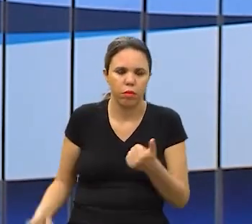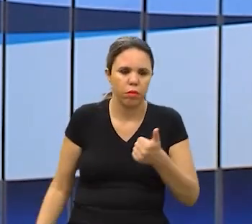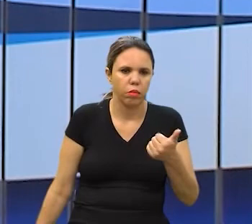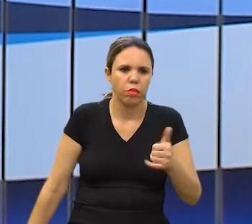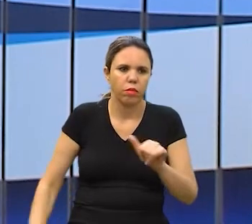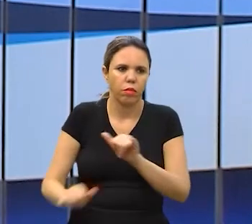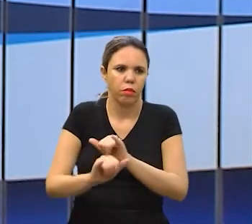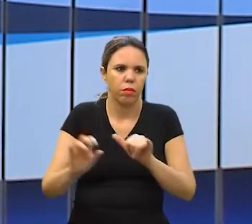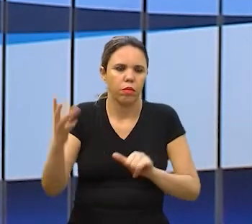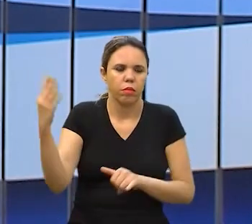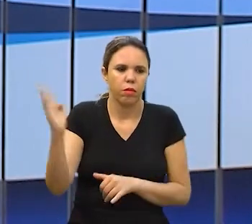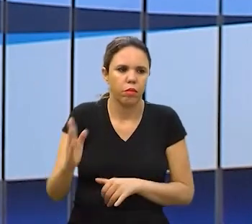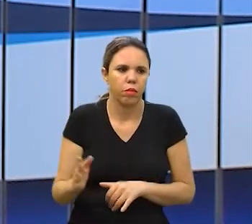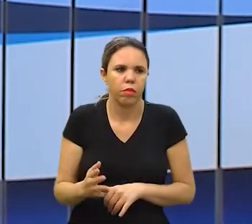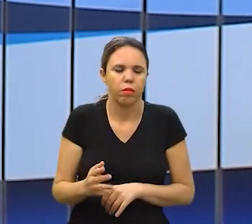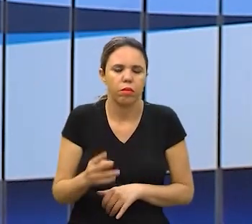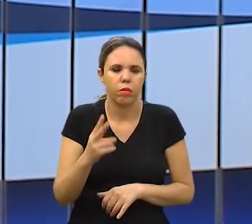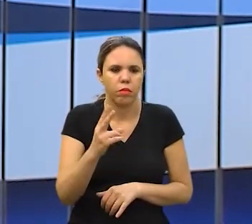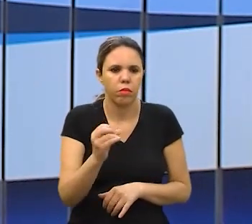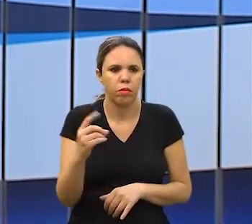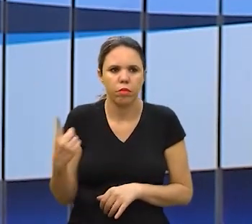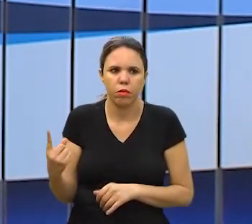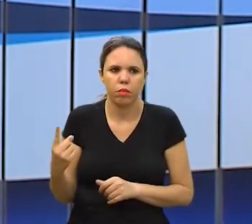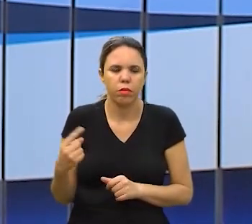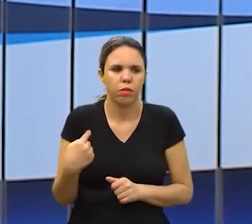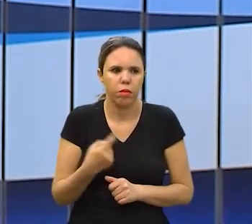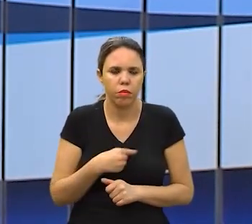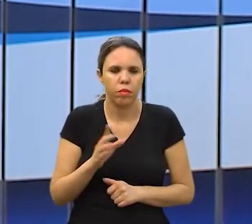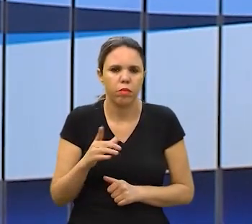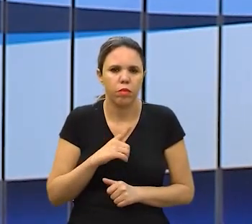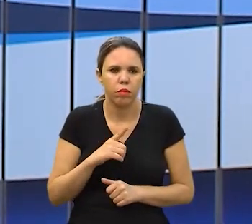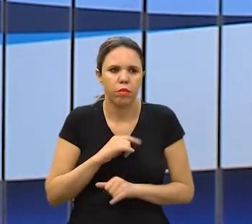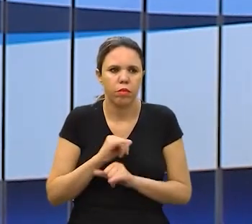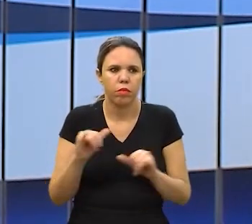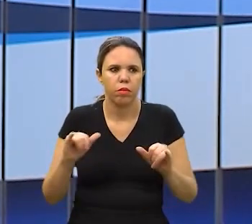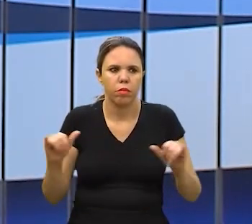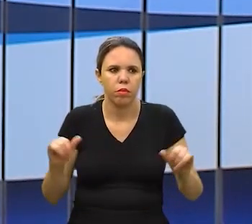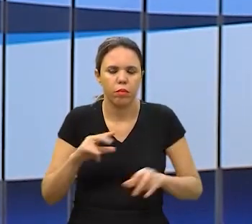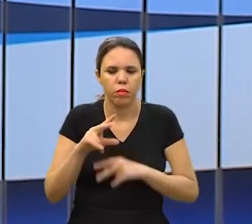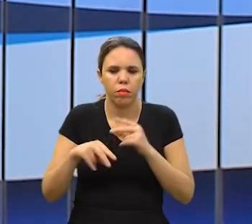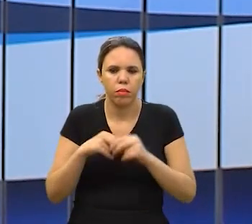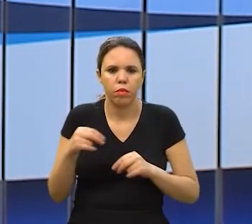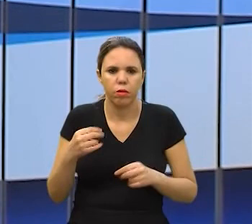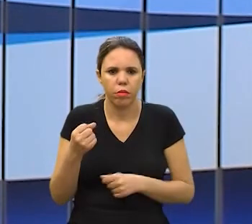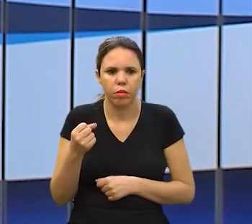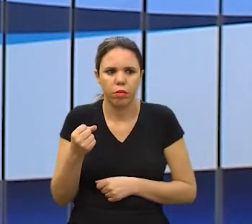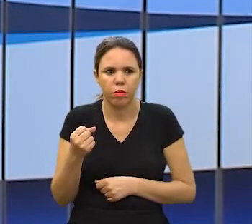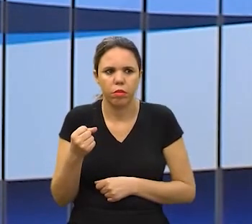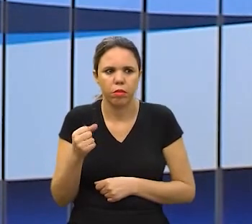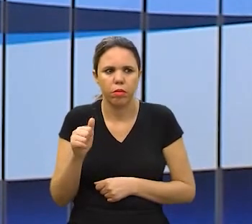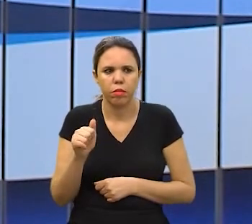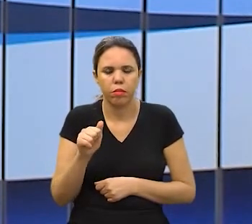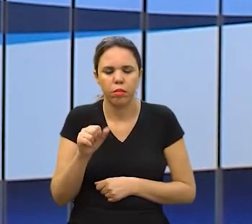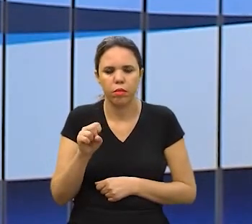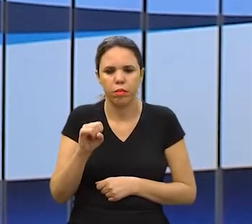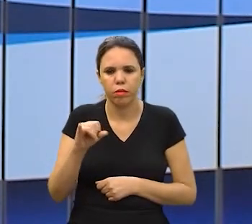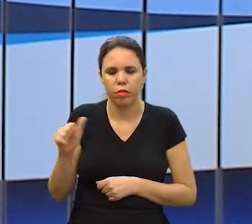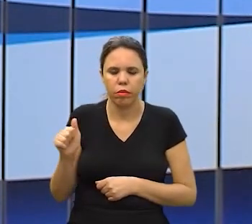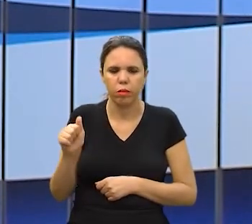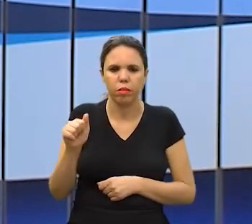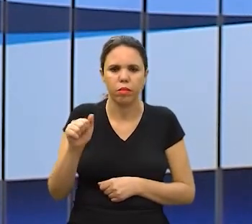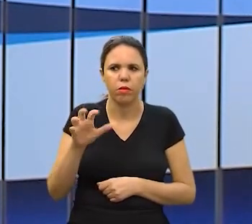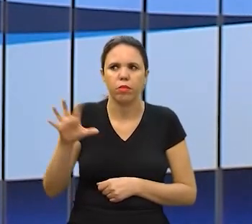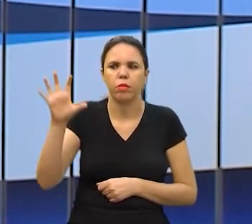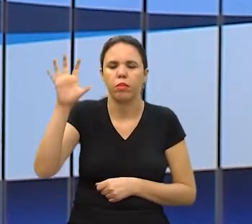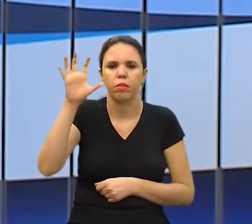2007, a primeira campanha aconteceu no Brasil em 2001 e a gente já tem campanhas do Laço Branco, olha, na Ásia,